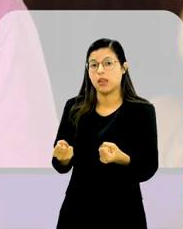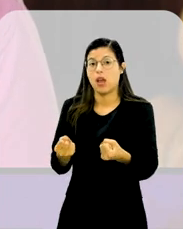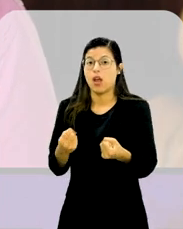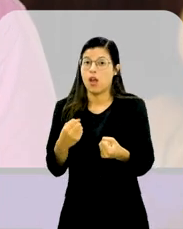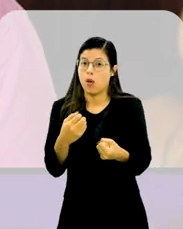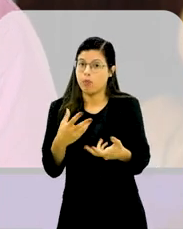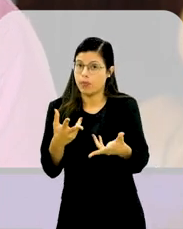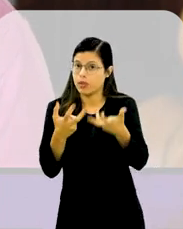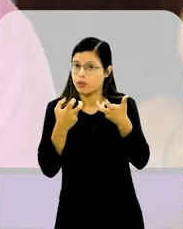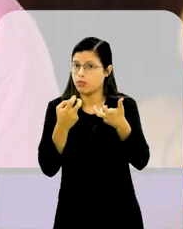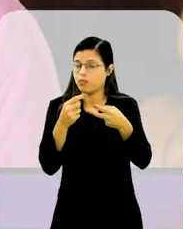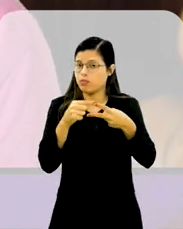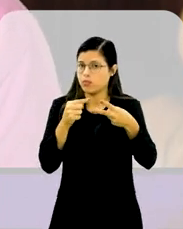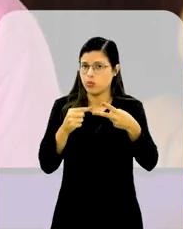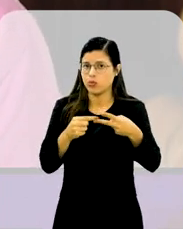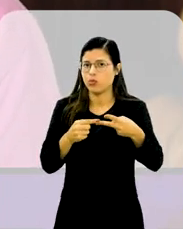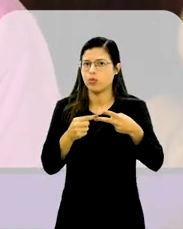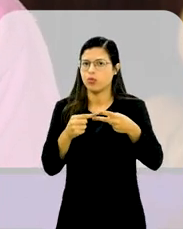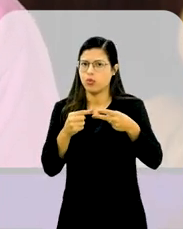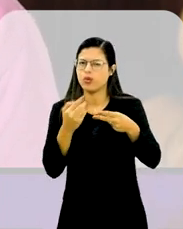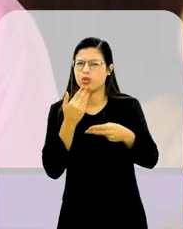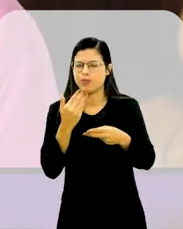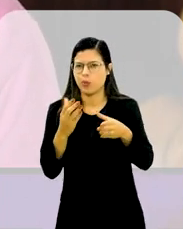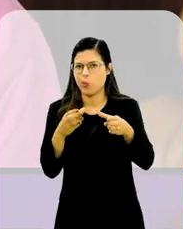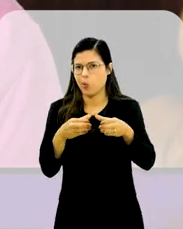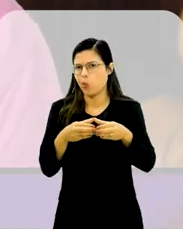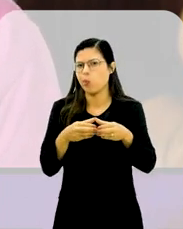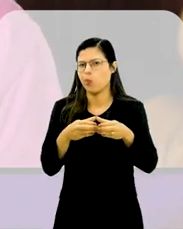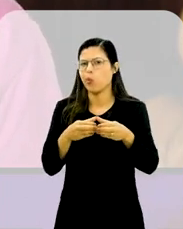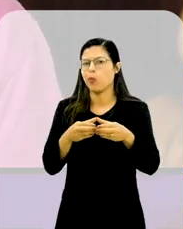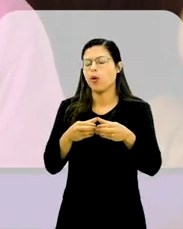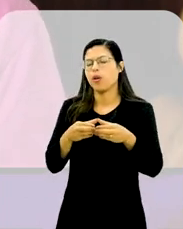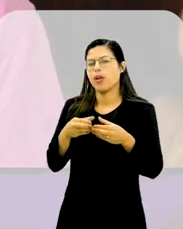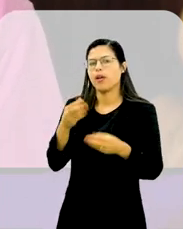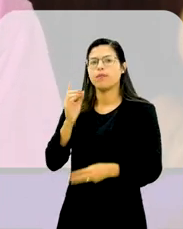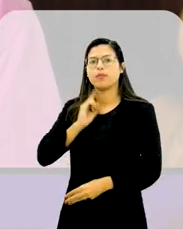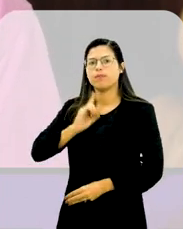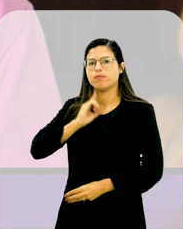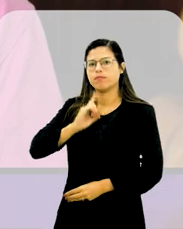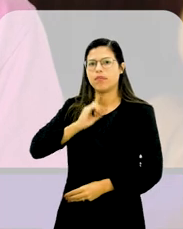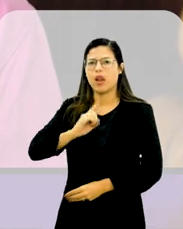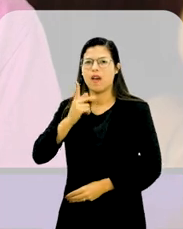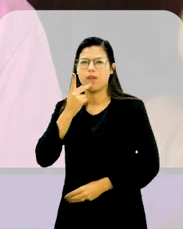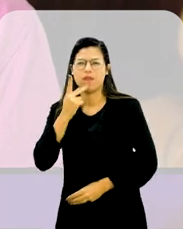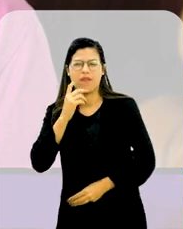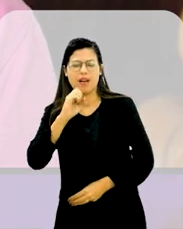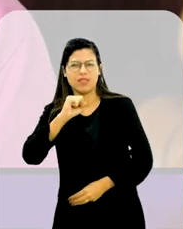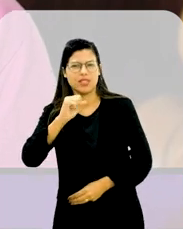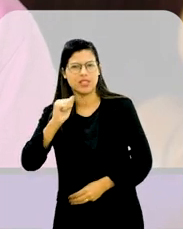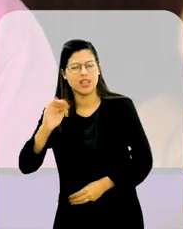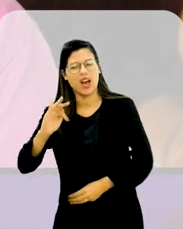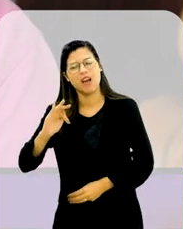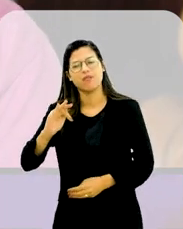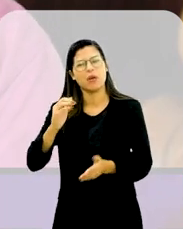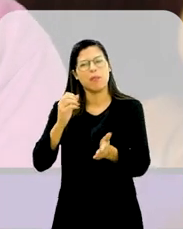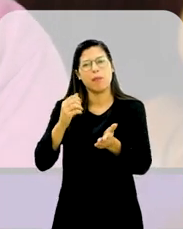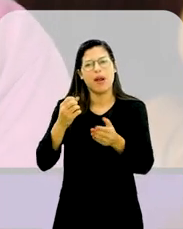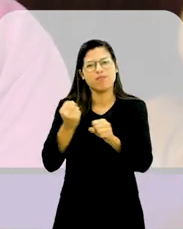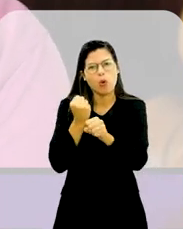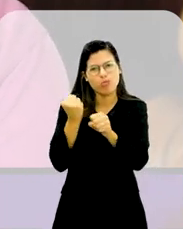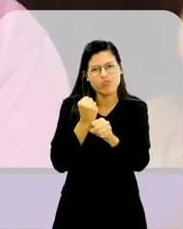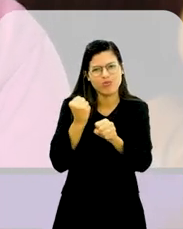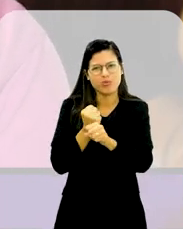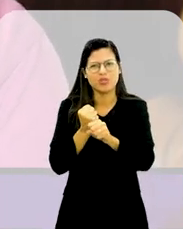isso mas eu cito dois clubes aqui do Rio de Janeiro que até agora não entraram na saf Flamengo fala em saf mas pra